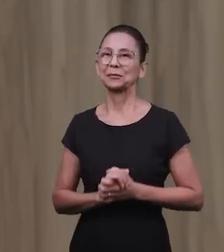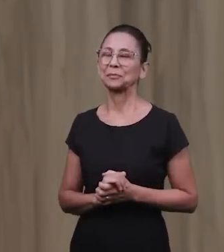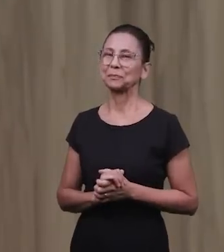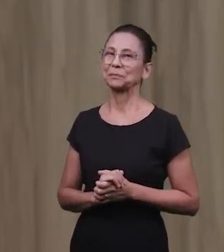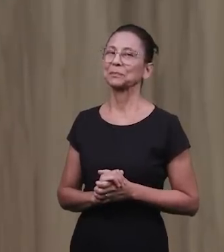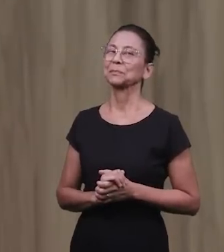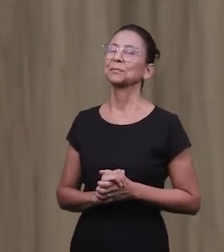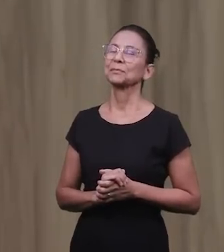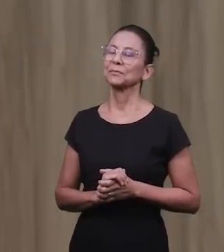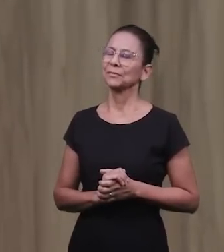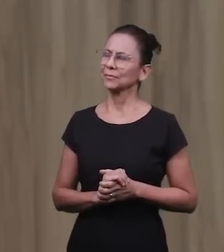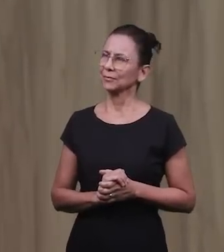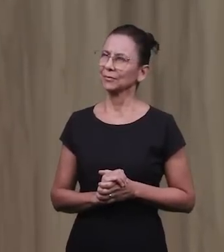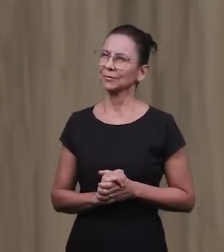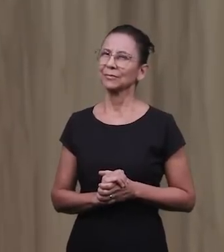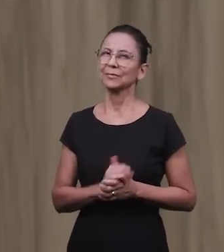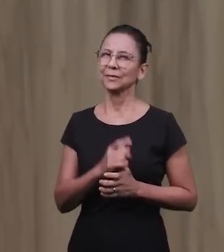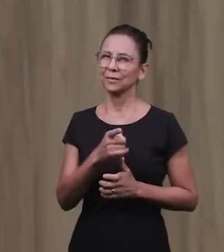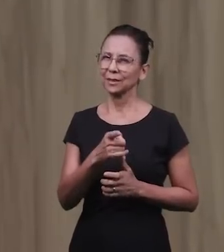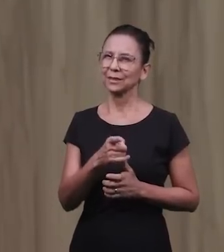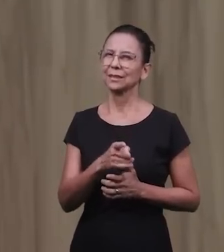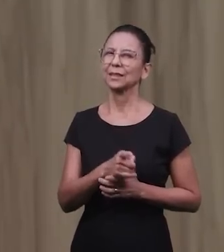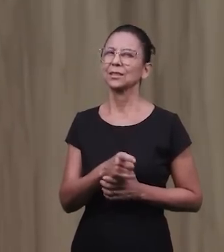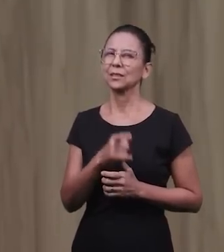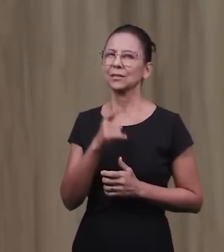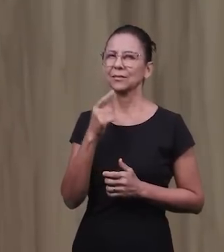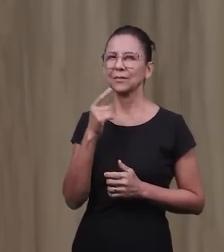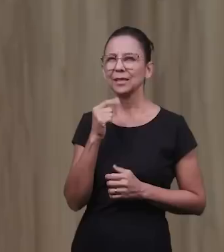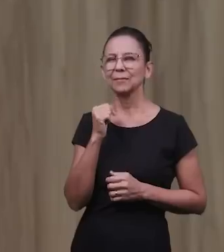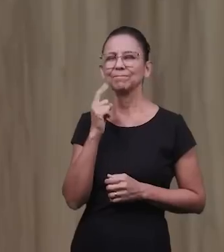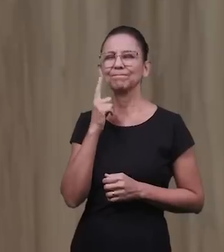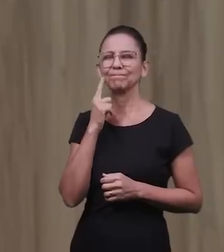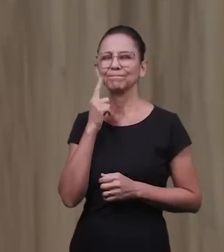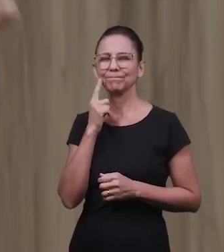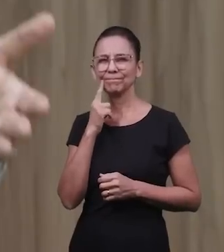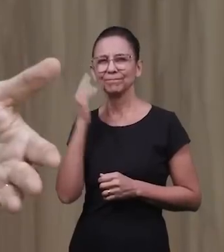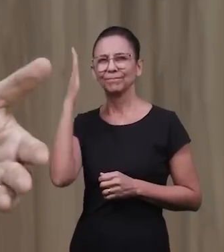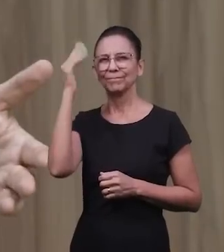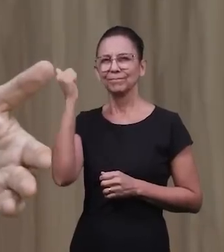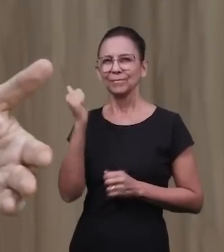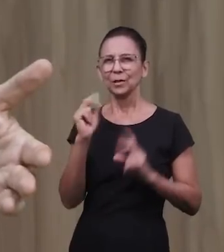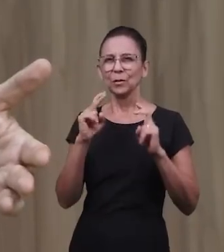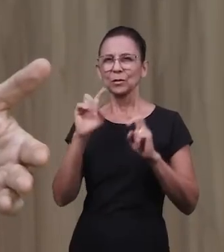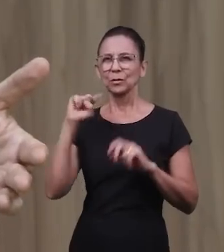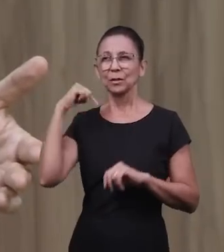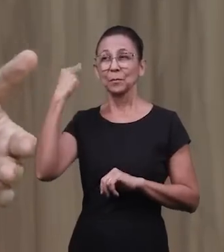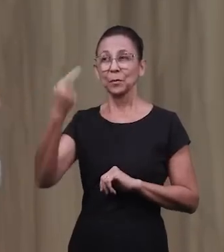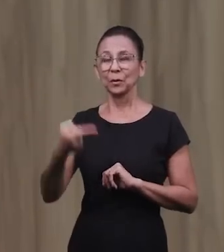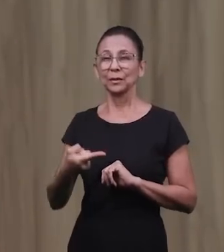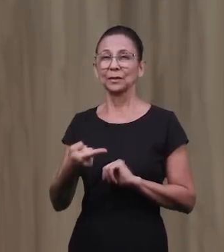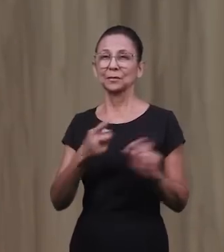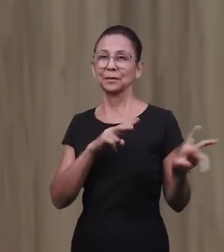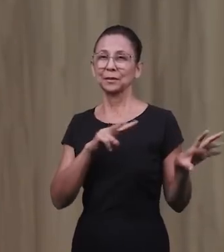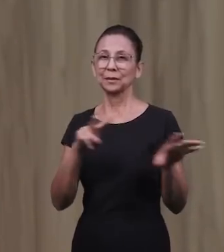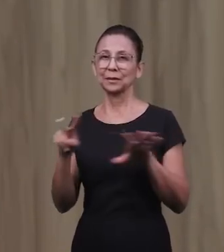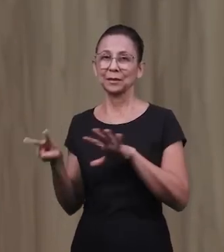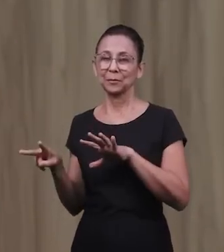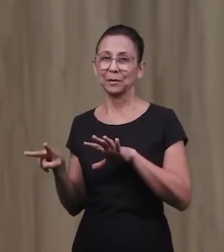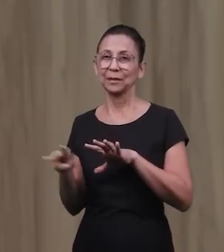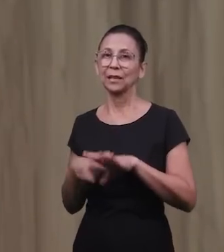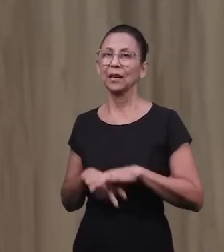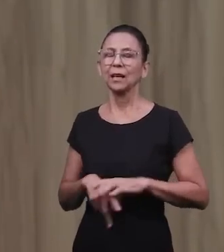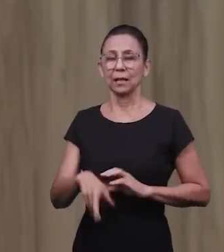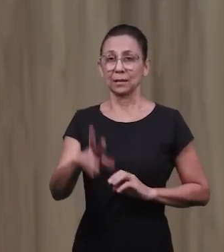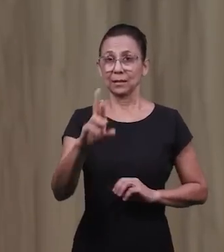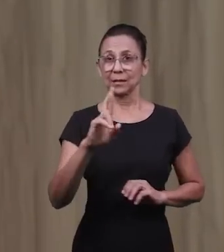propondo. Primeiro que essa questão já vai dar a você a ideia do assunto que vamos trazer na próxima semana. Segundo, que ao